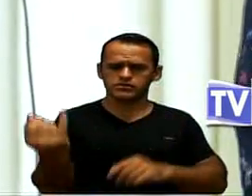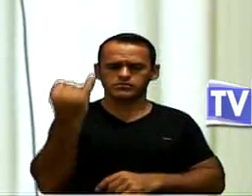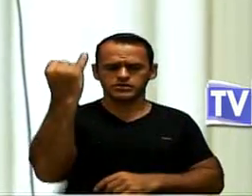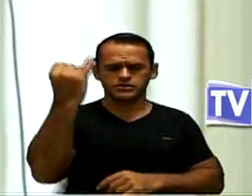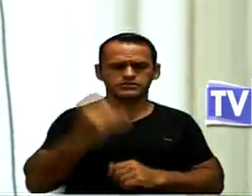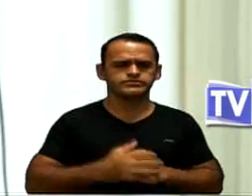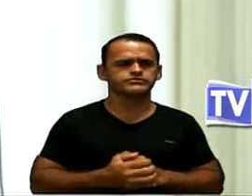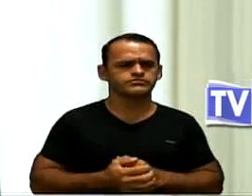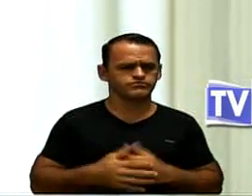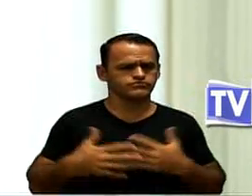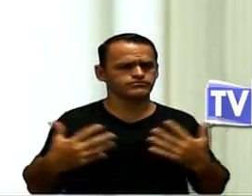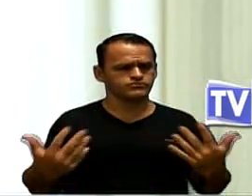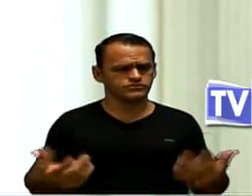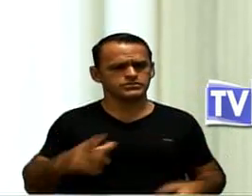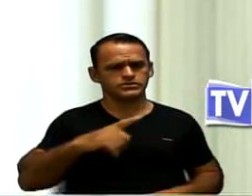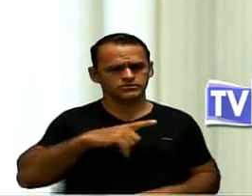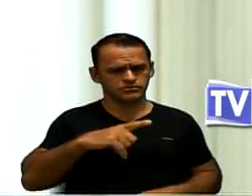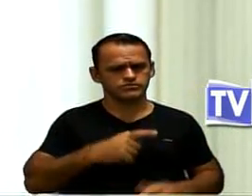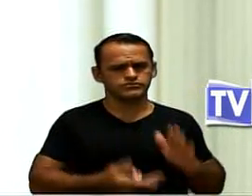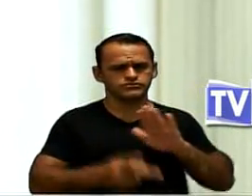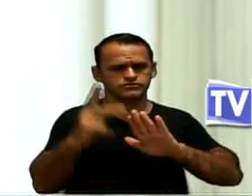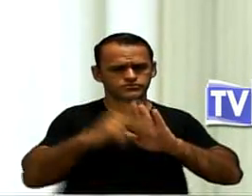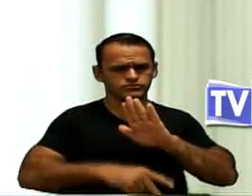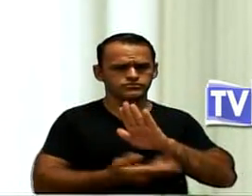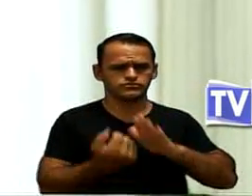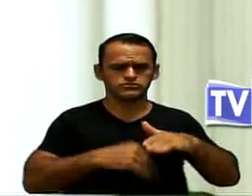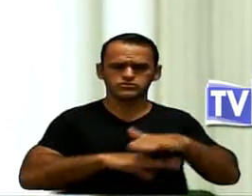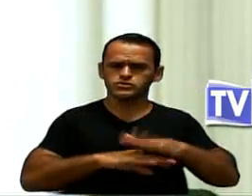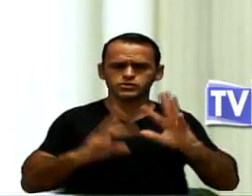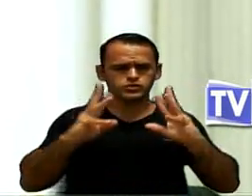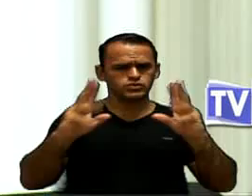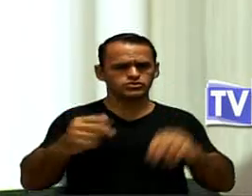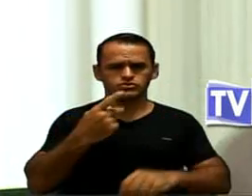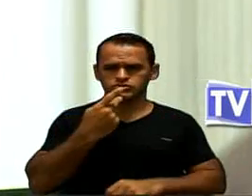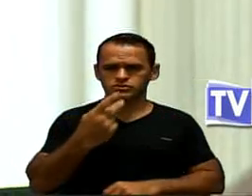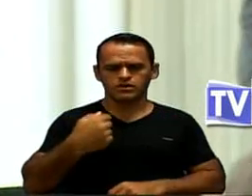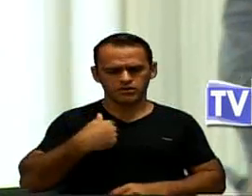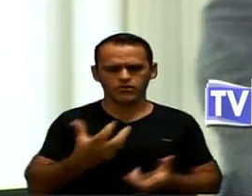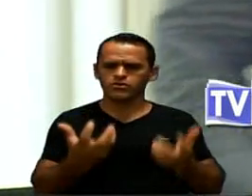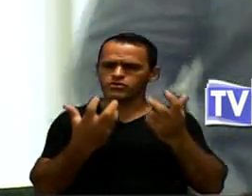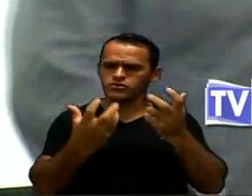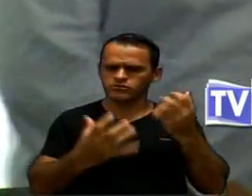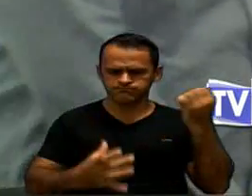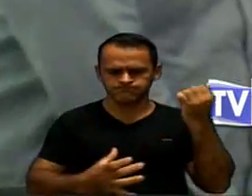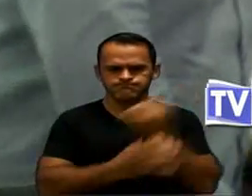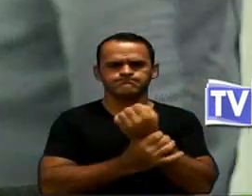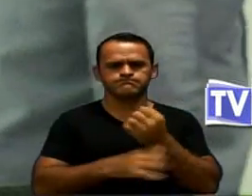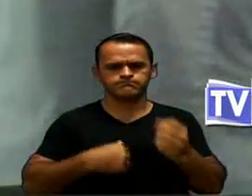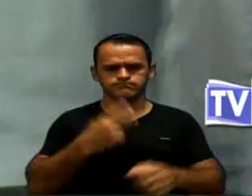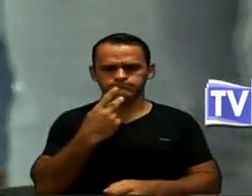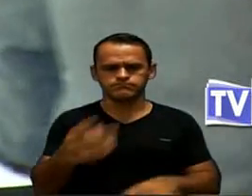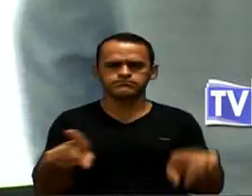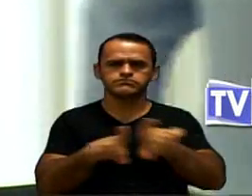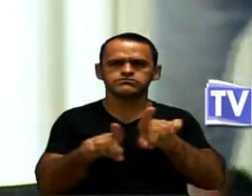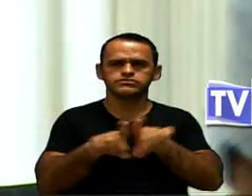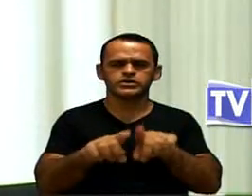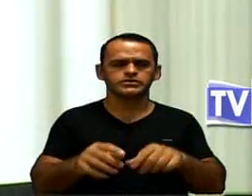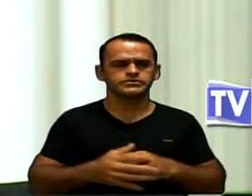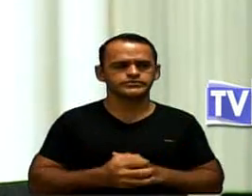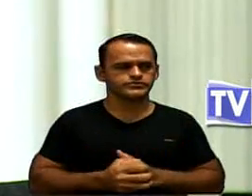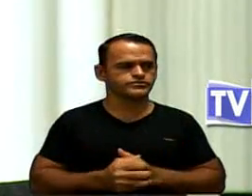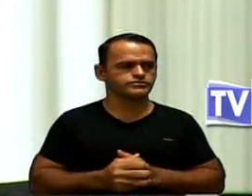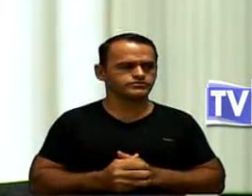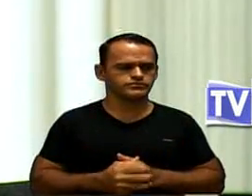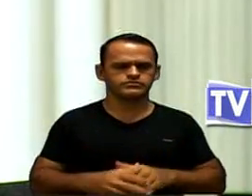o vereador trouxe esse debate, houve o arquivamento, mas todos falaram, eu quero que seja garantida a minha fala. Em relação, vereador, a essa